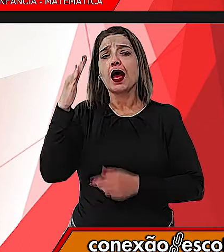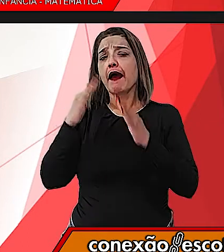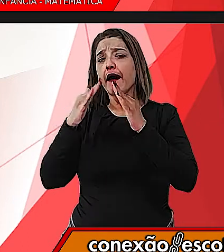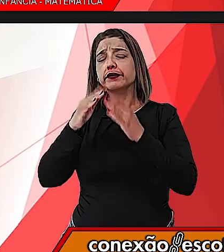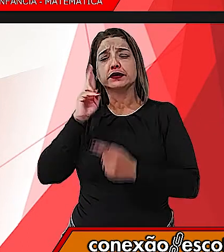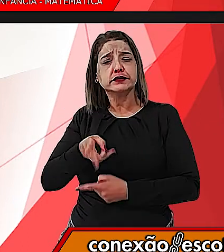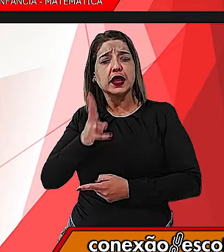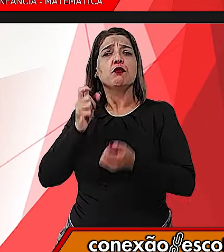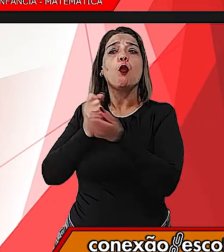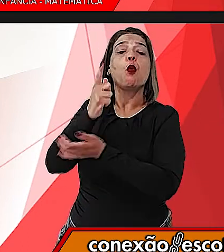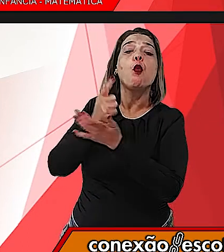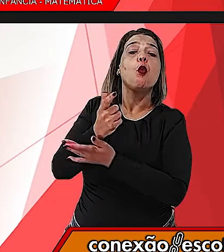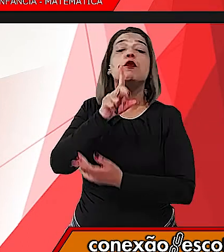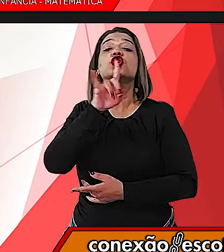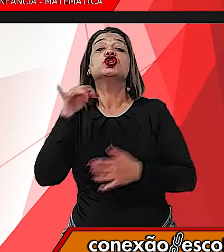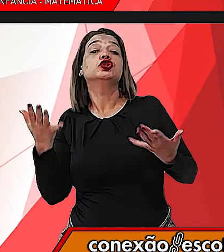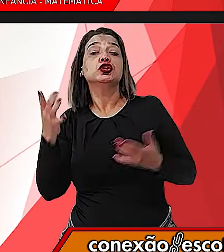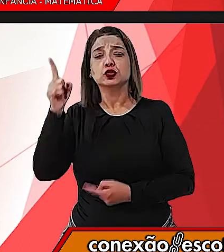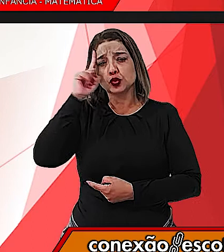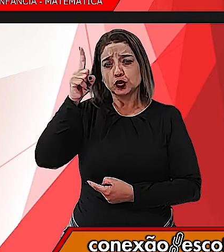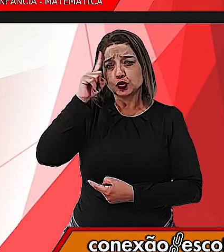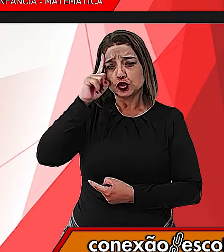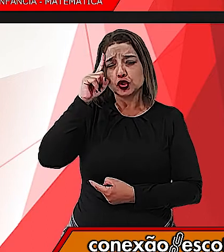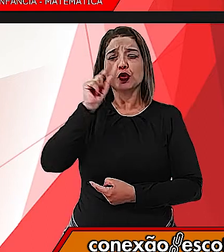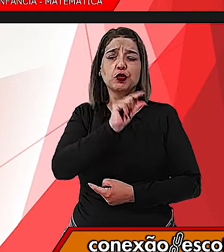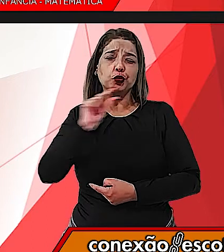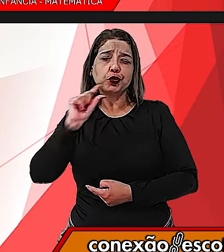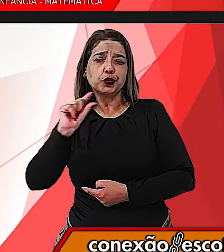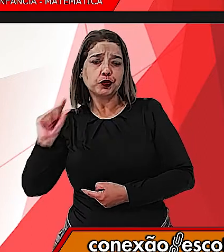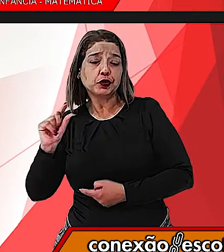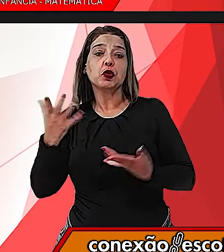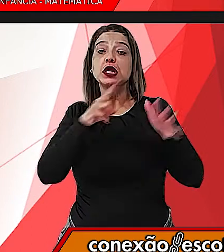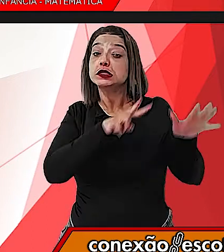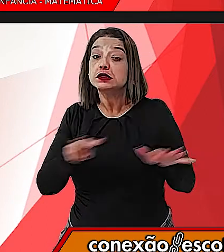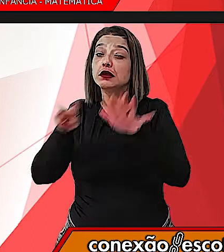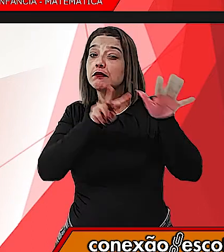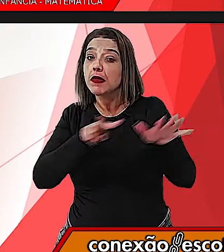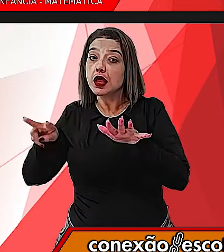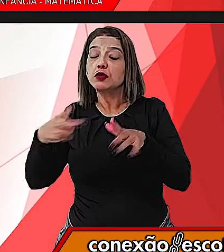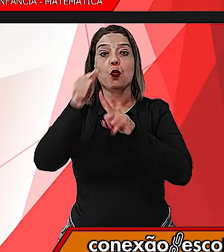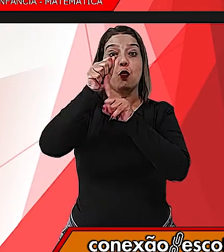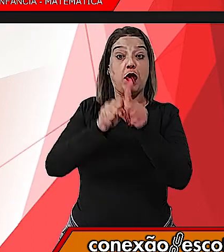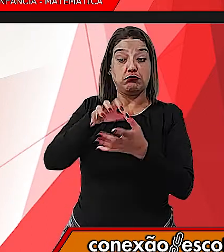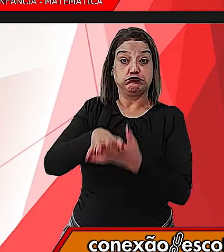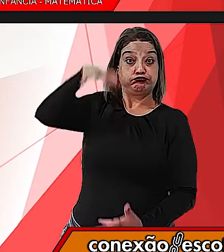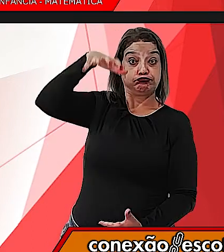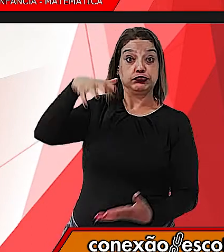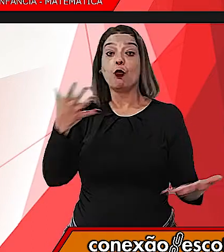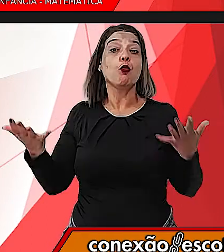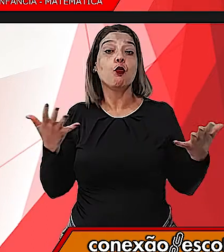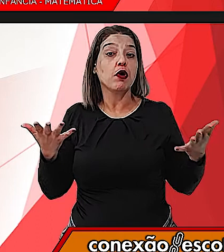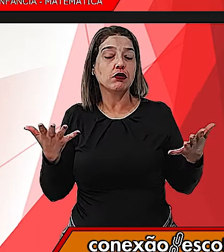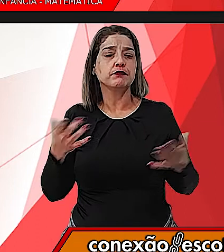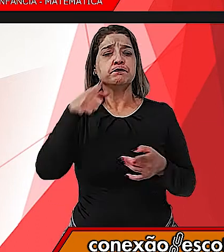da sua casa? Todos os dias, um pouquinho? Por semana? Ou por mês? O